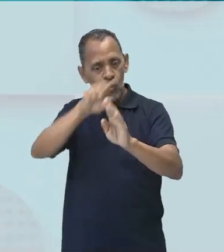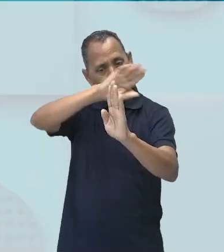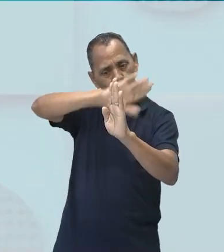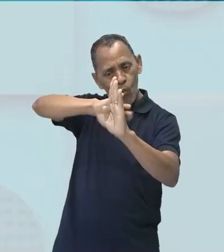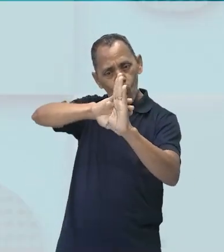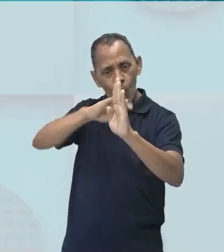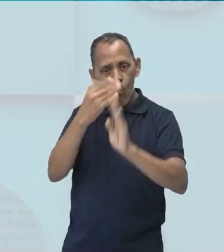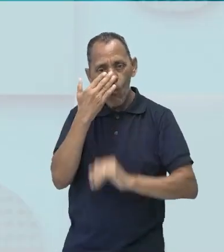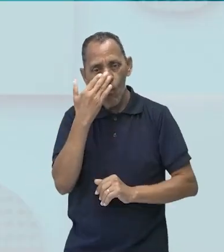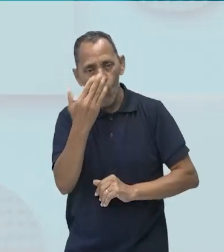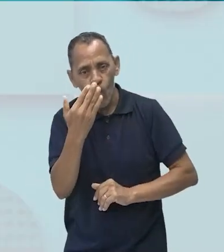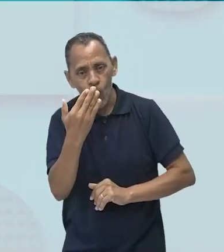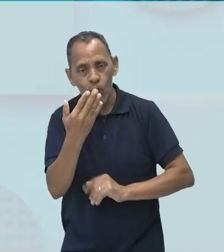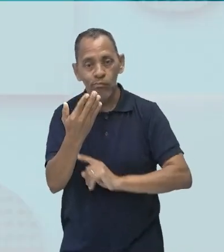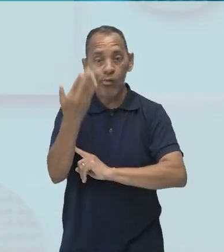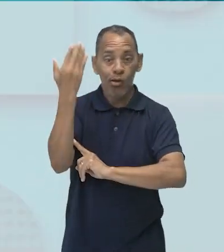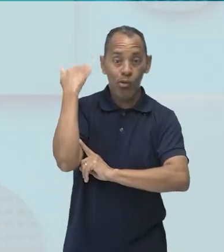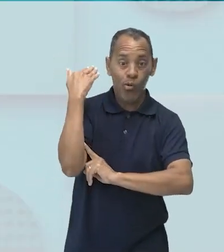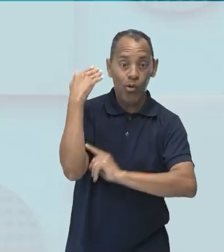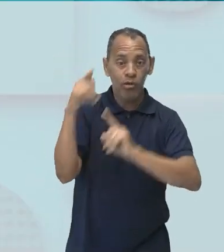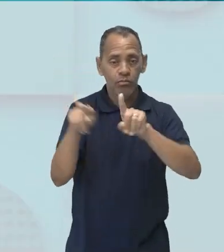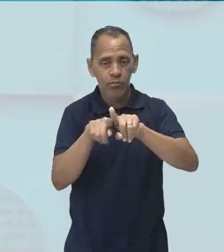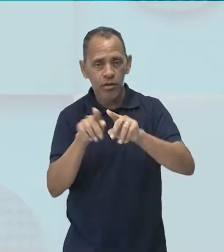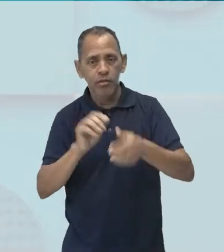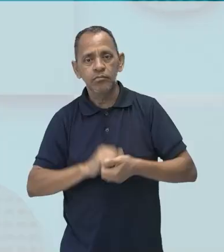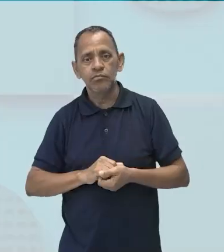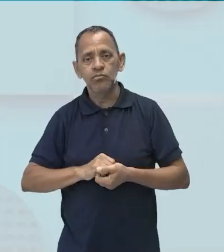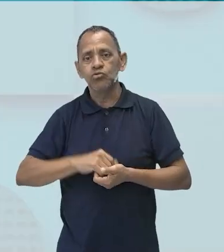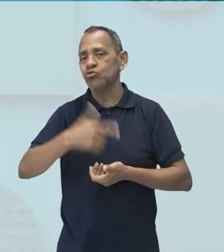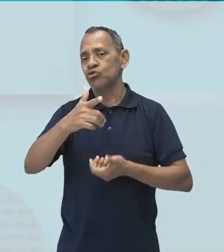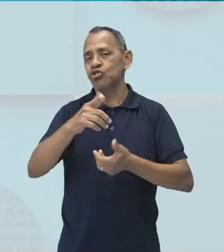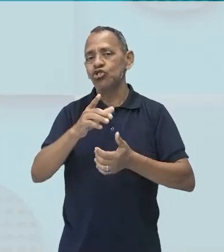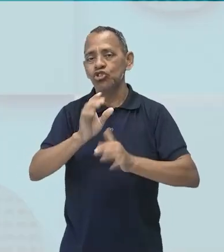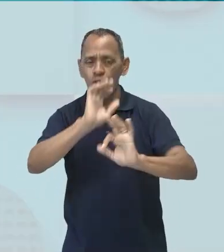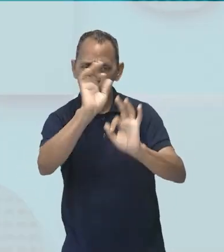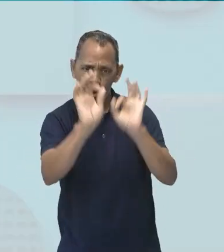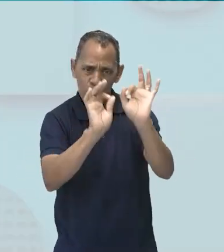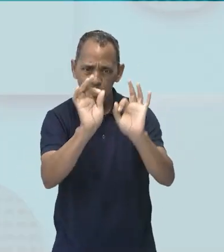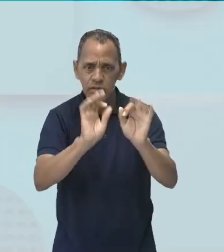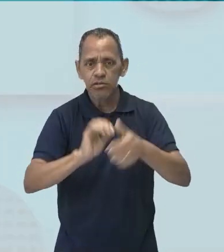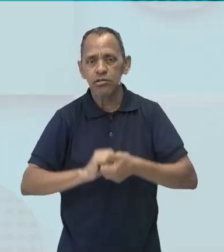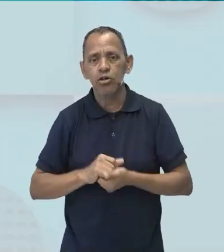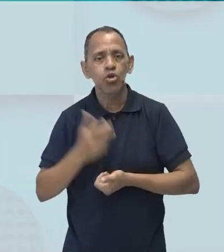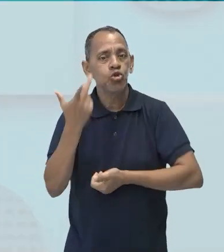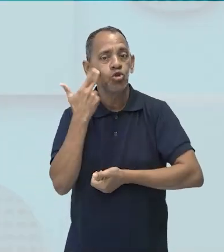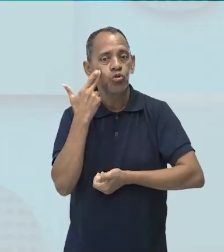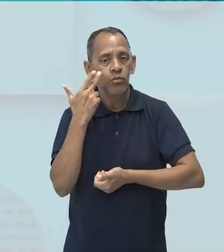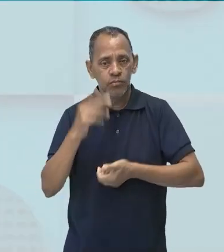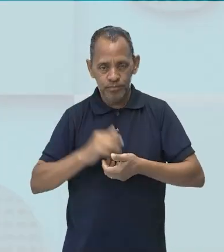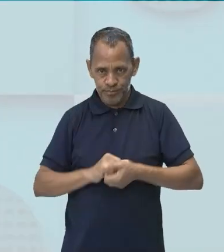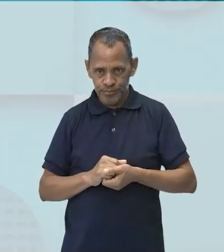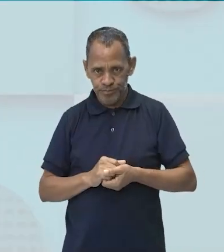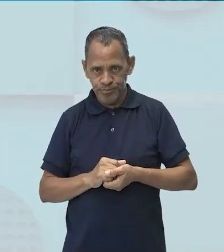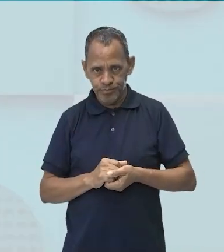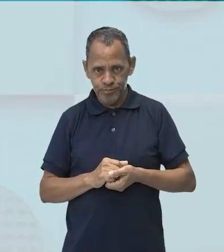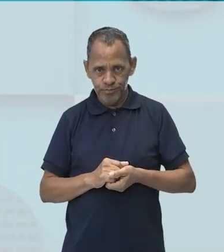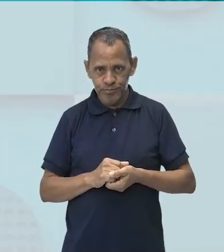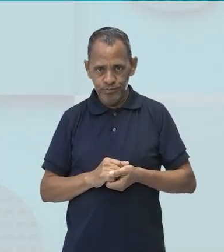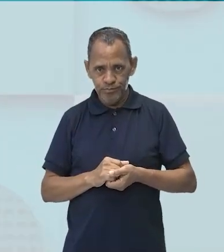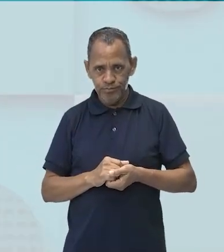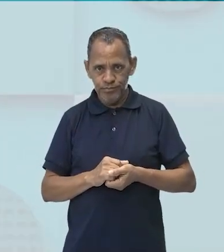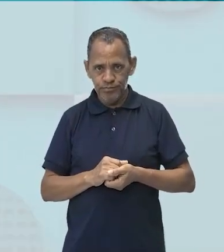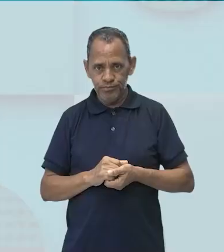na frente, mas eles não colocavam numa ordem que era normal, vamos dizer, naquele